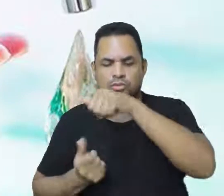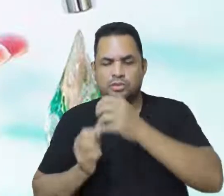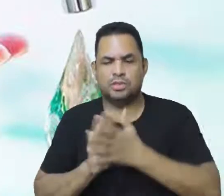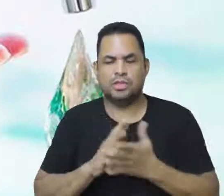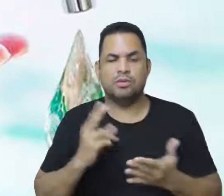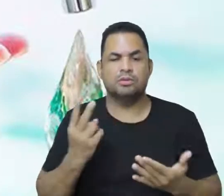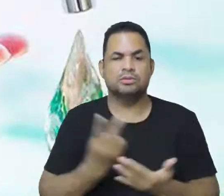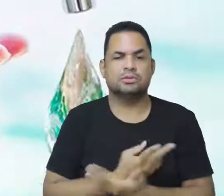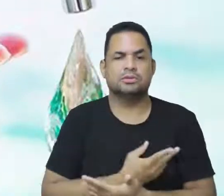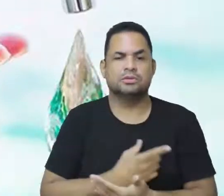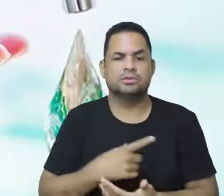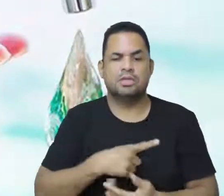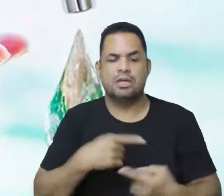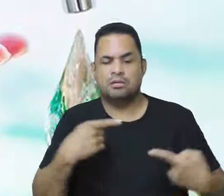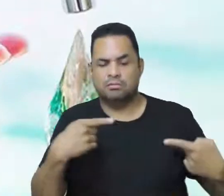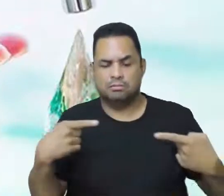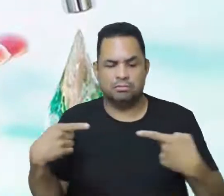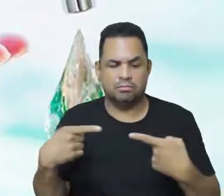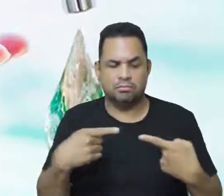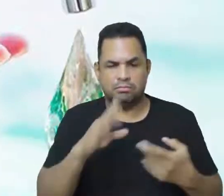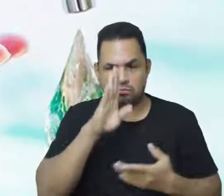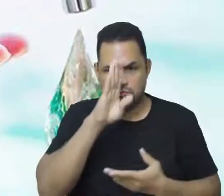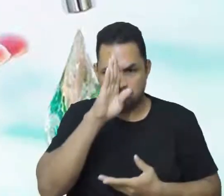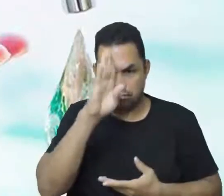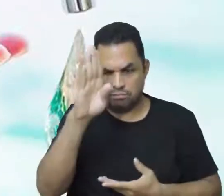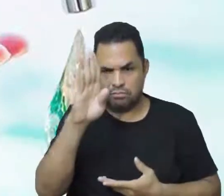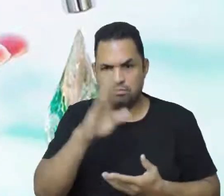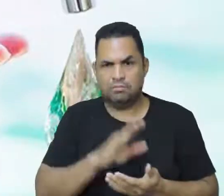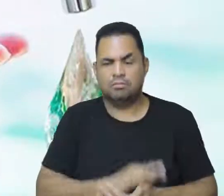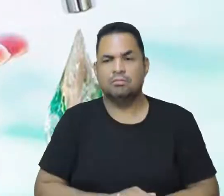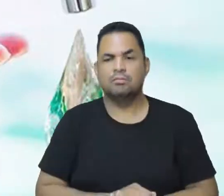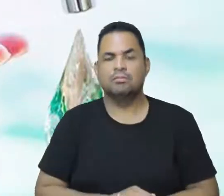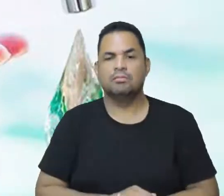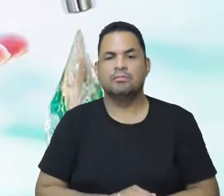ácida. Está relacionado principalmente